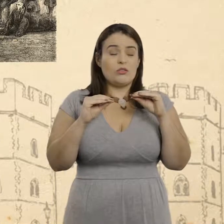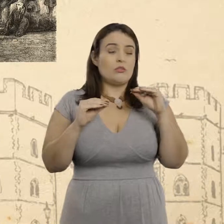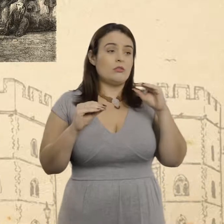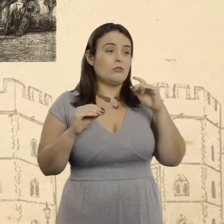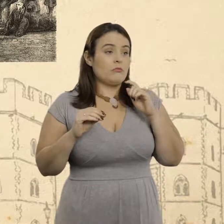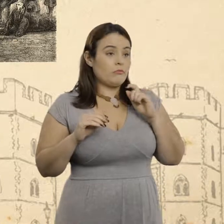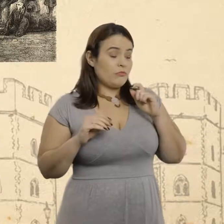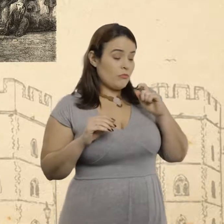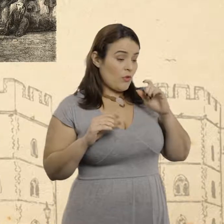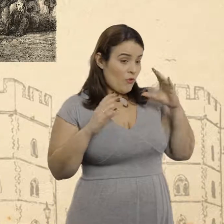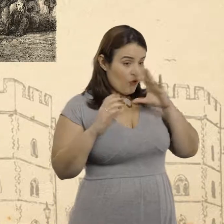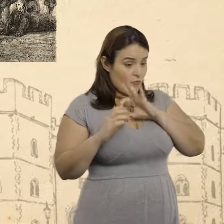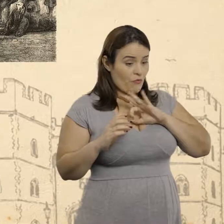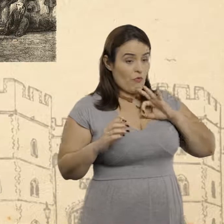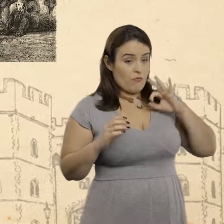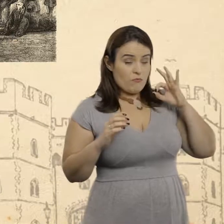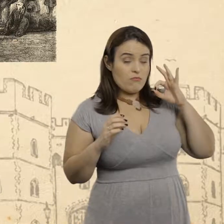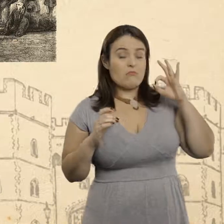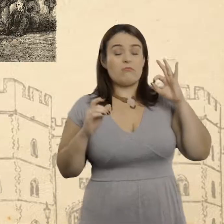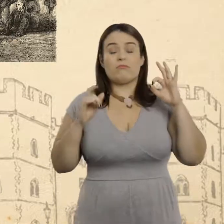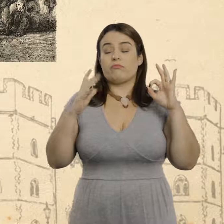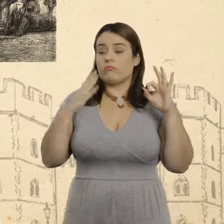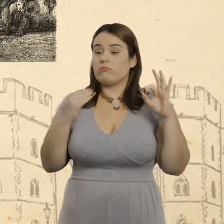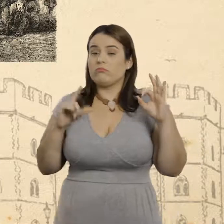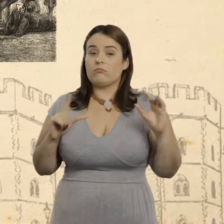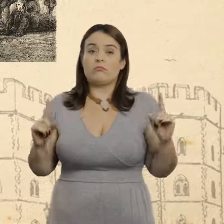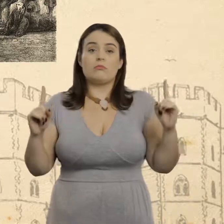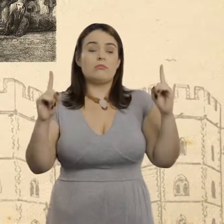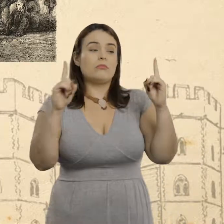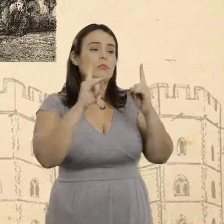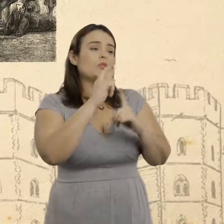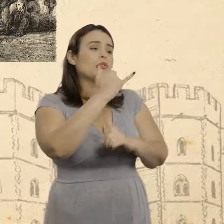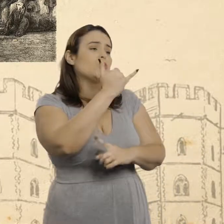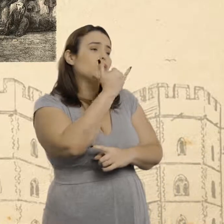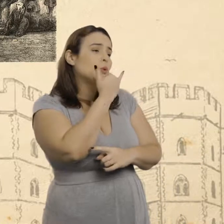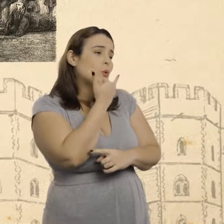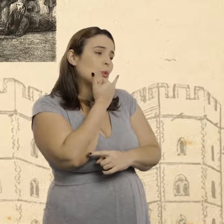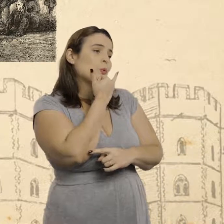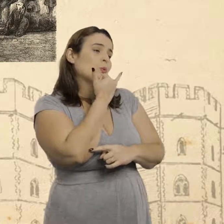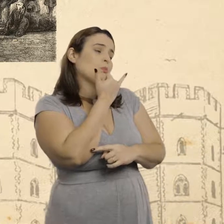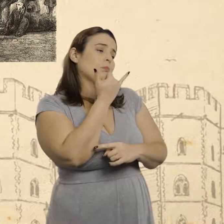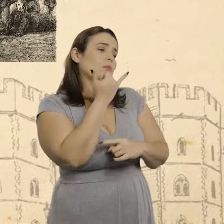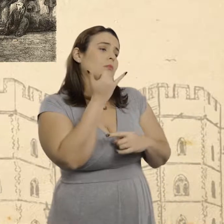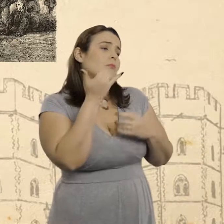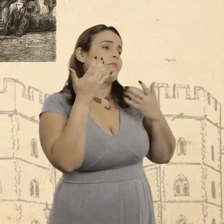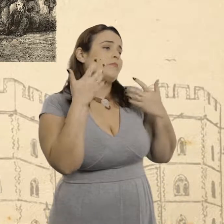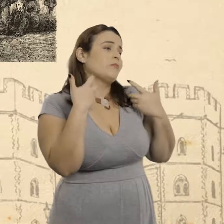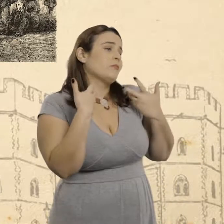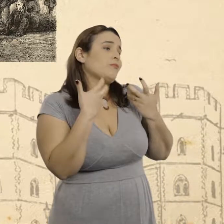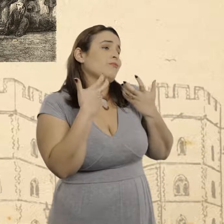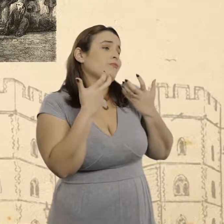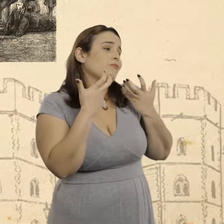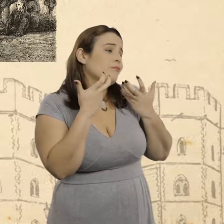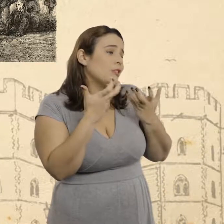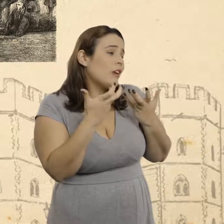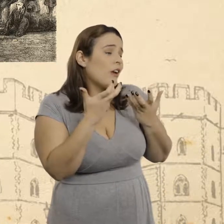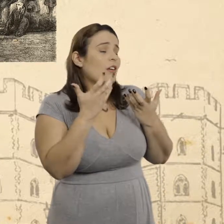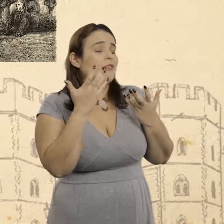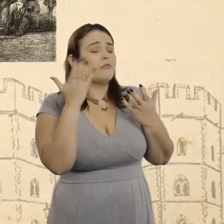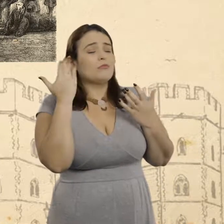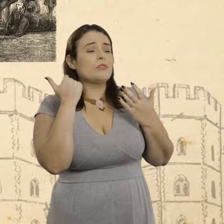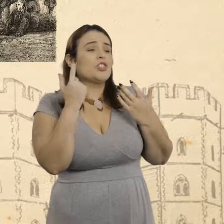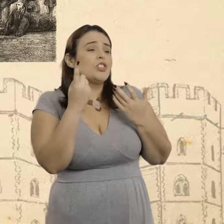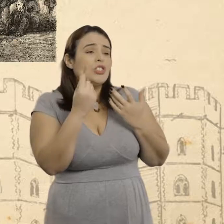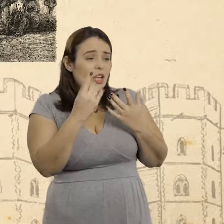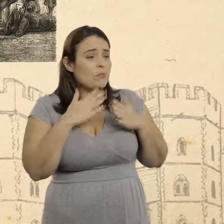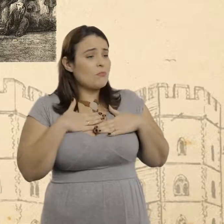Aouda. Ele pediu desculpas por tê-la trazido à Inglaterra. Disse que quando a salvou, tinha intenção de dar para ela